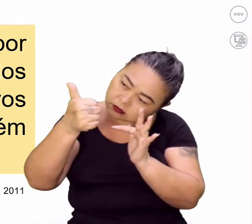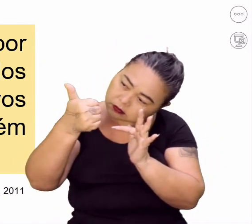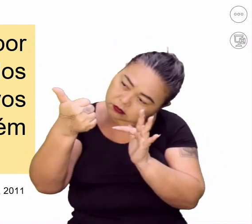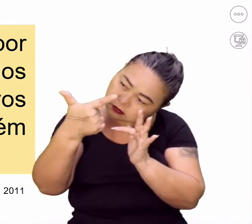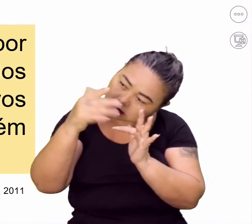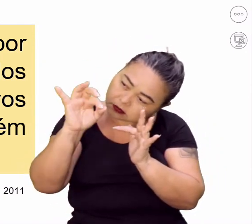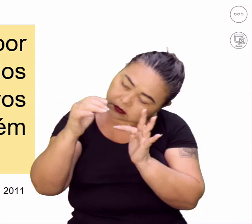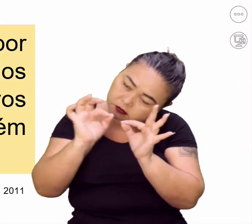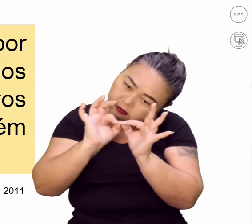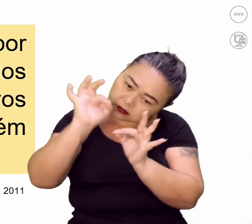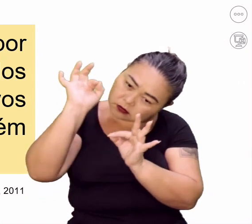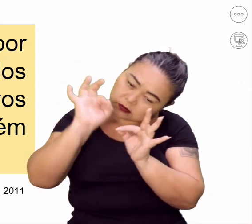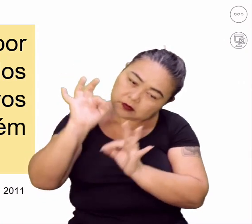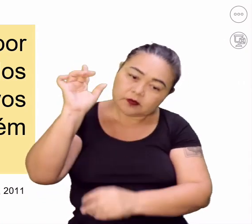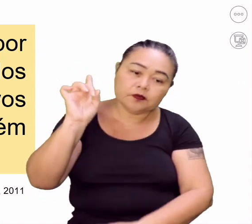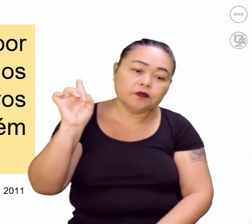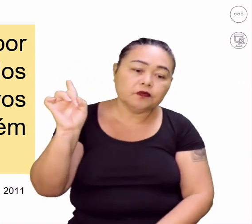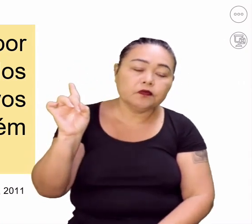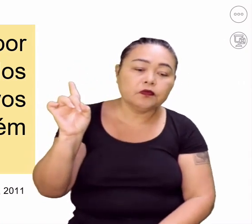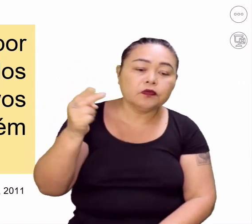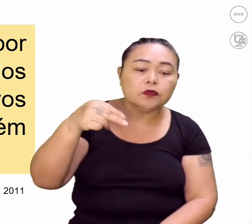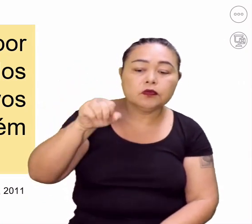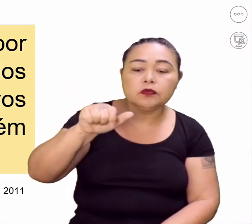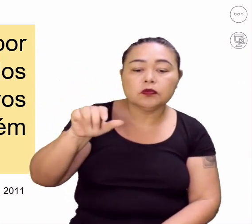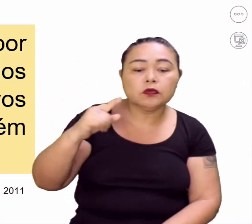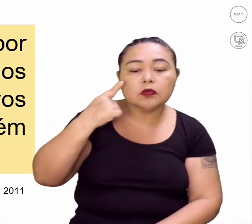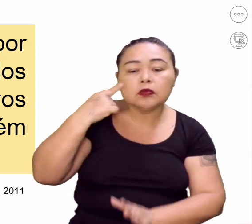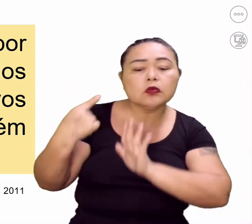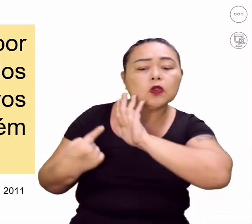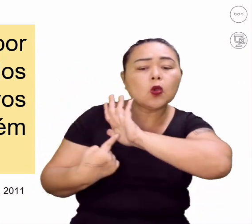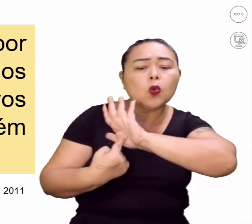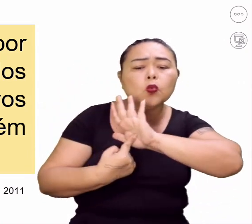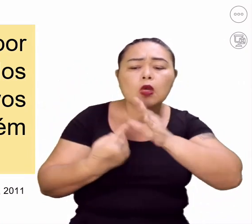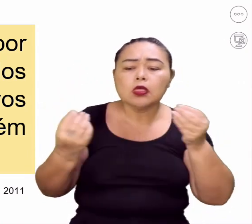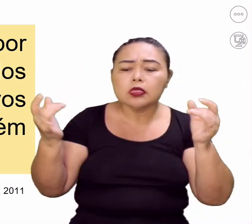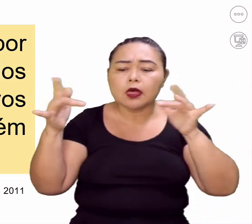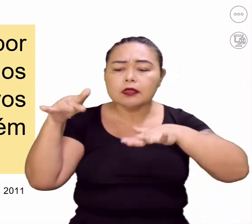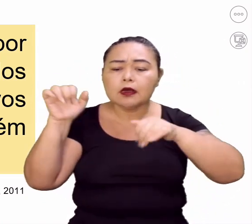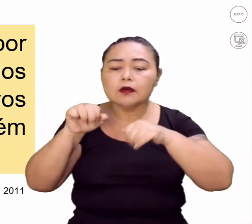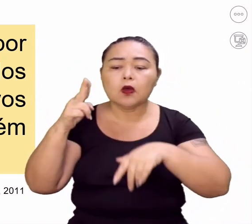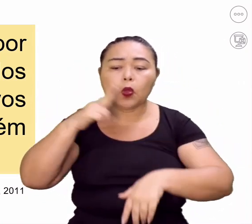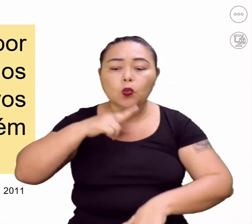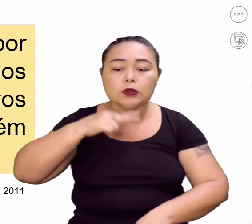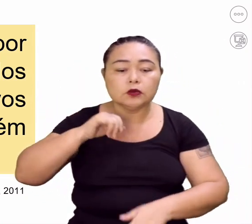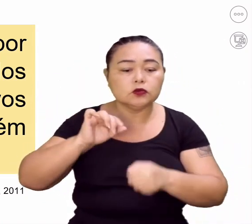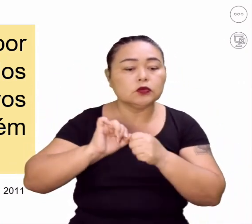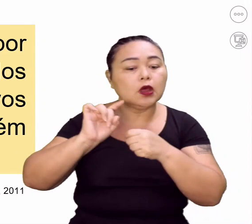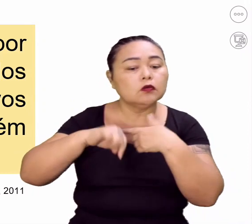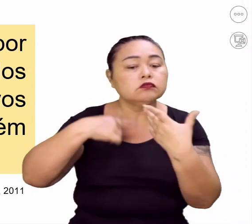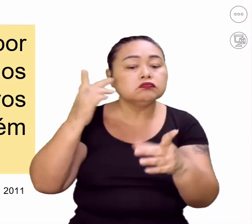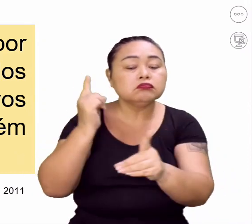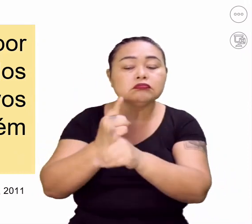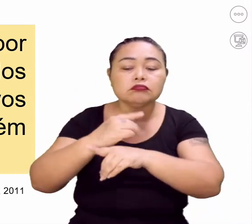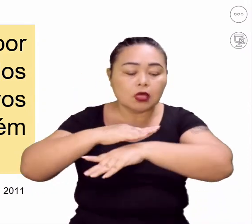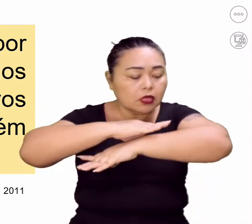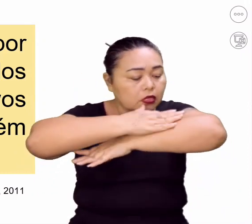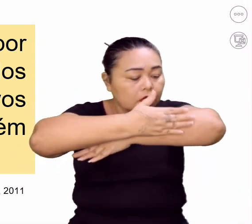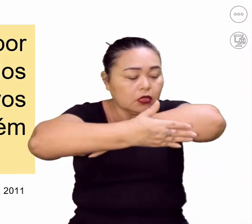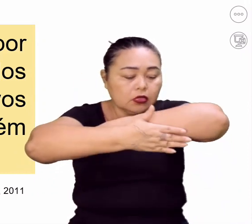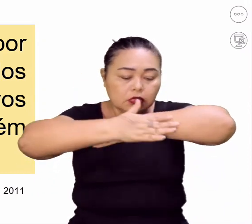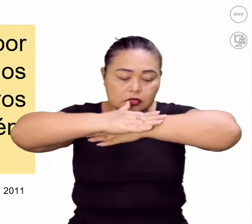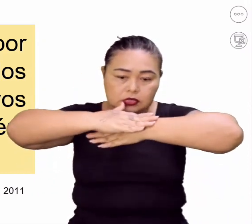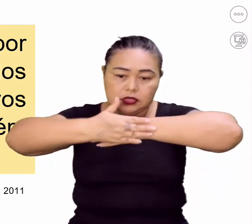125 centímetros. Não solo apresenta boa reserva nutricional. Pode ser encontrado em